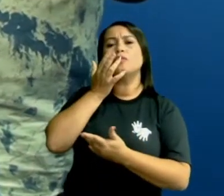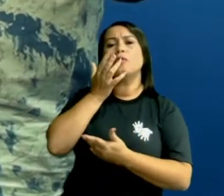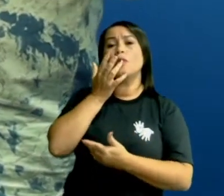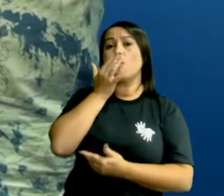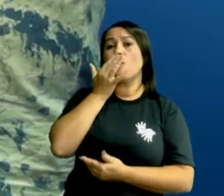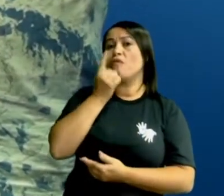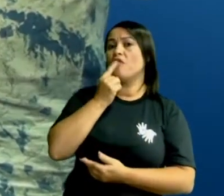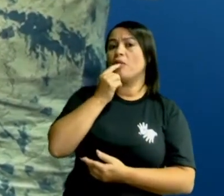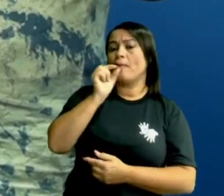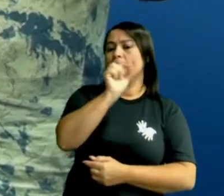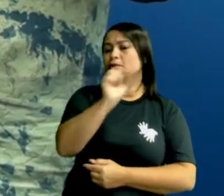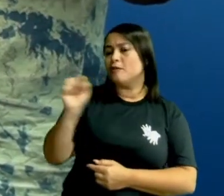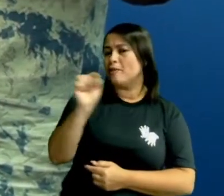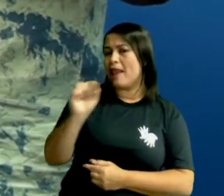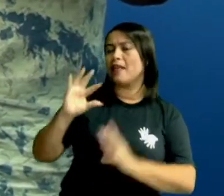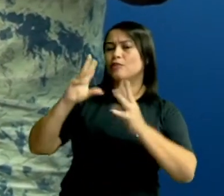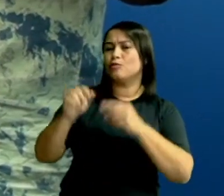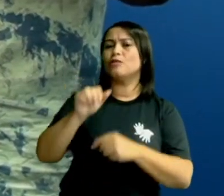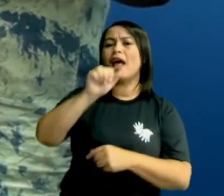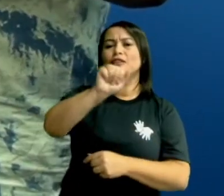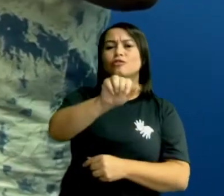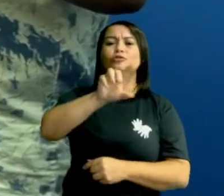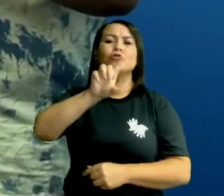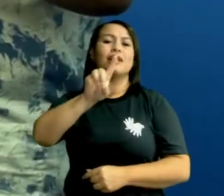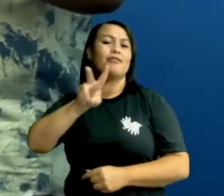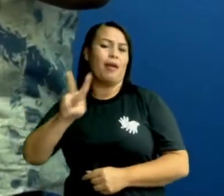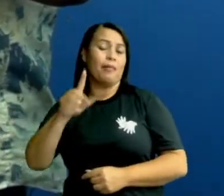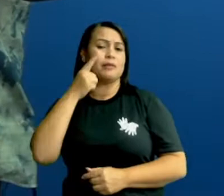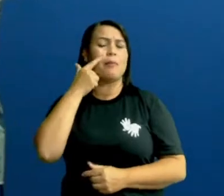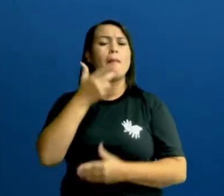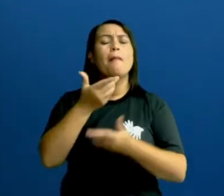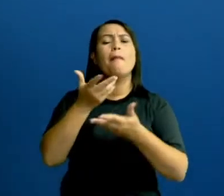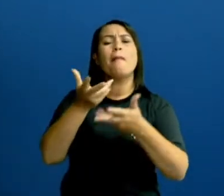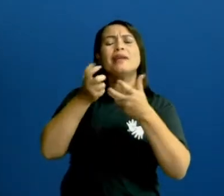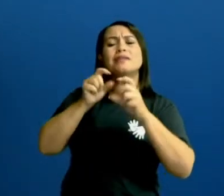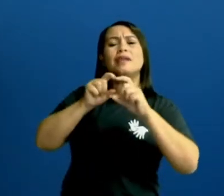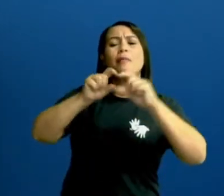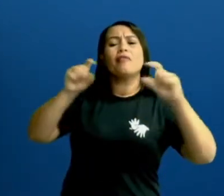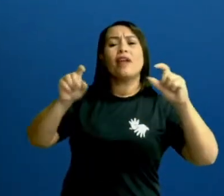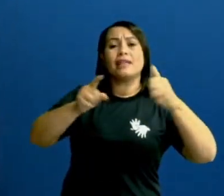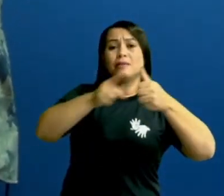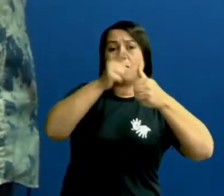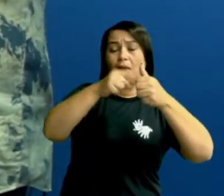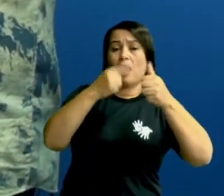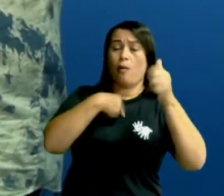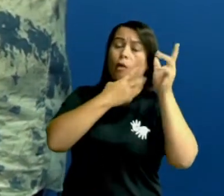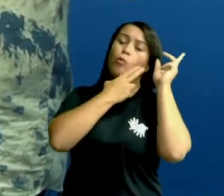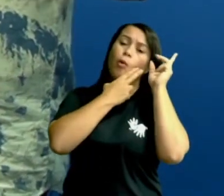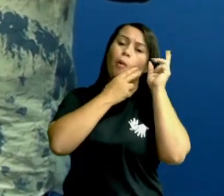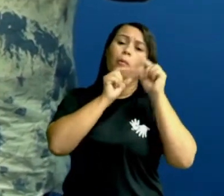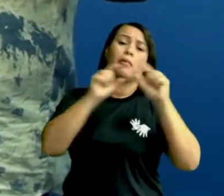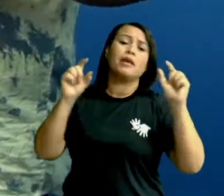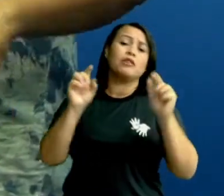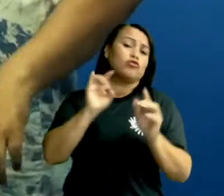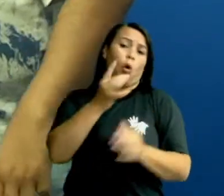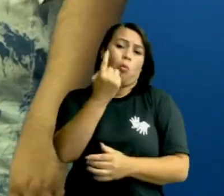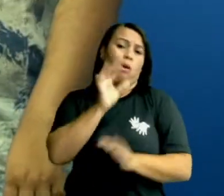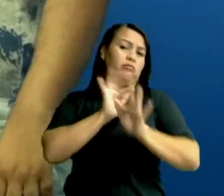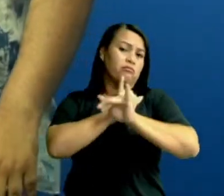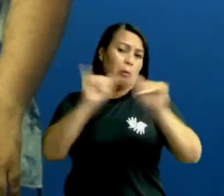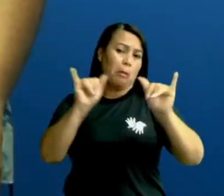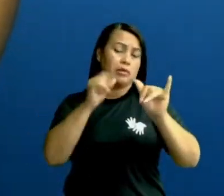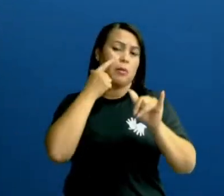e sublinhados são adjuntos adverbiais. Percebam que nessa primeira frase, eu dormi, é apenas uma única